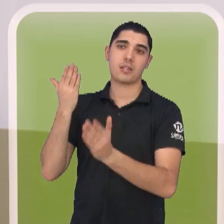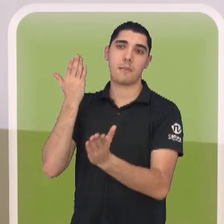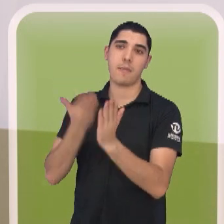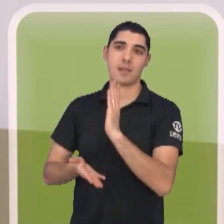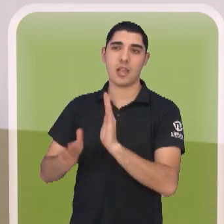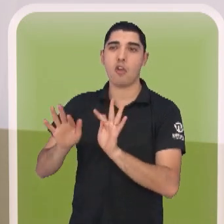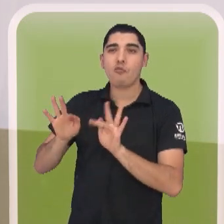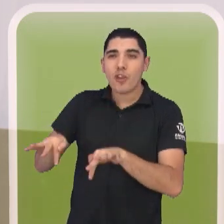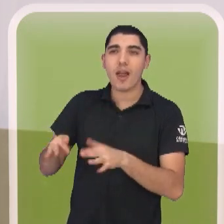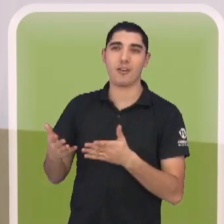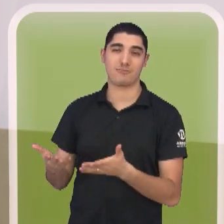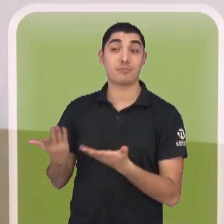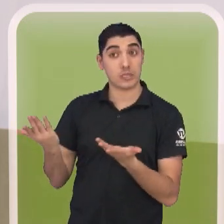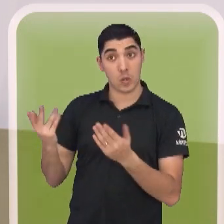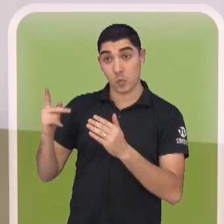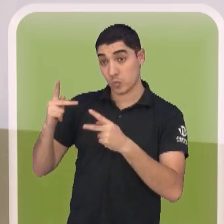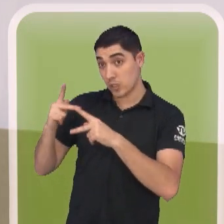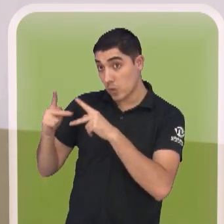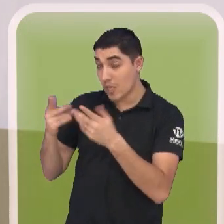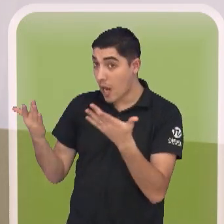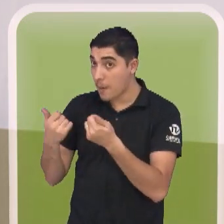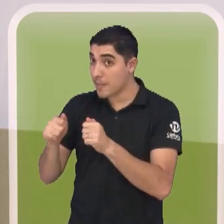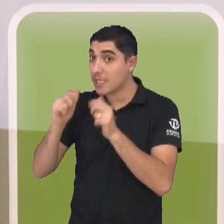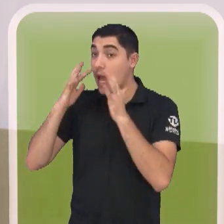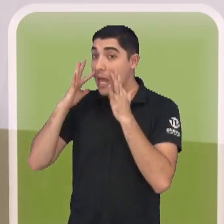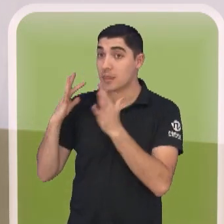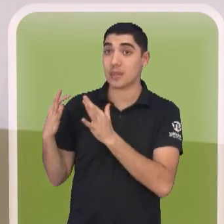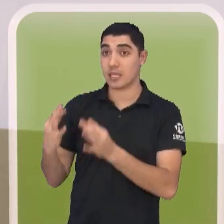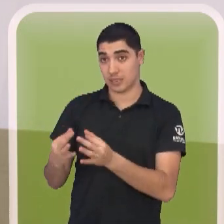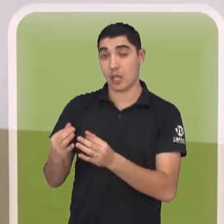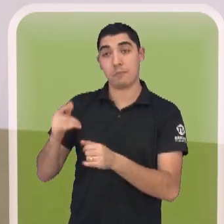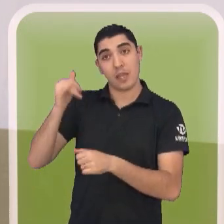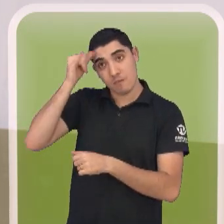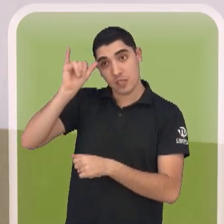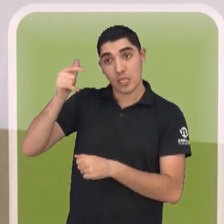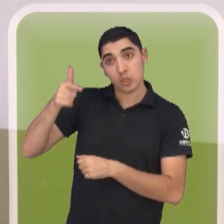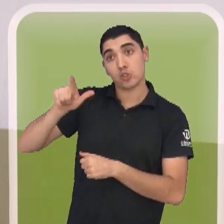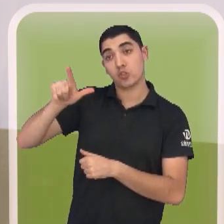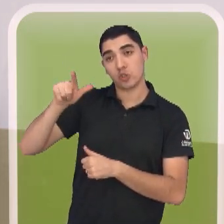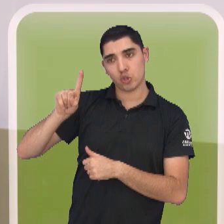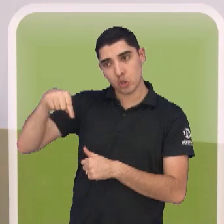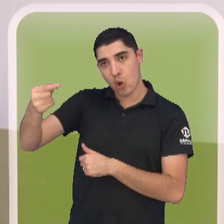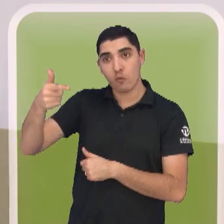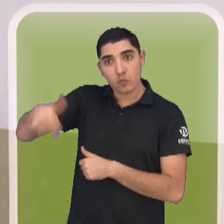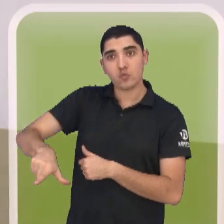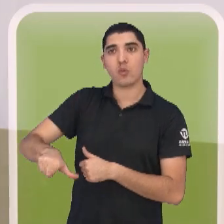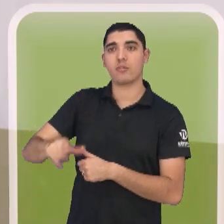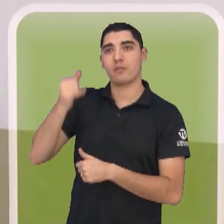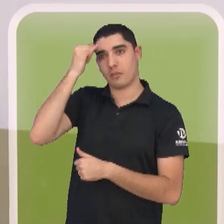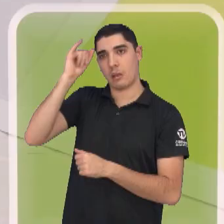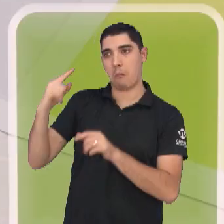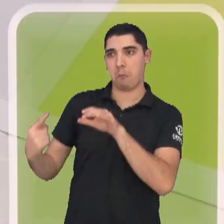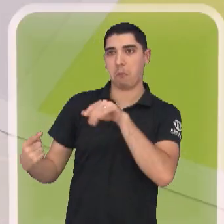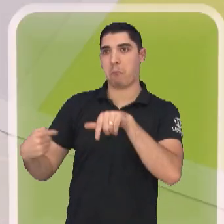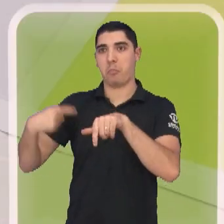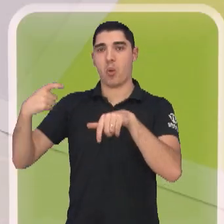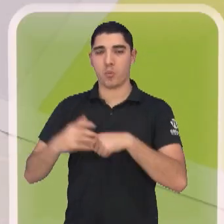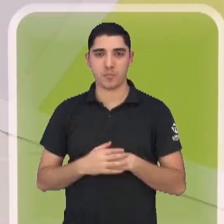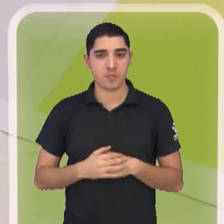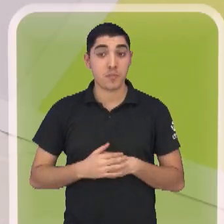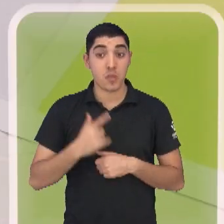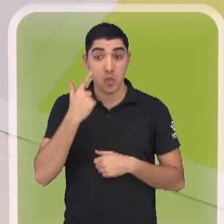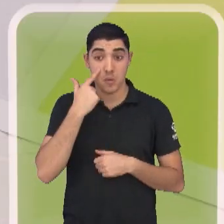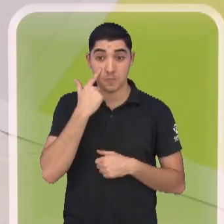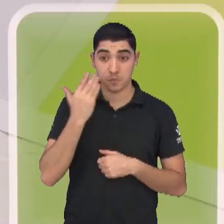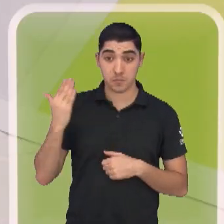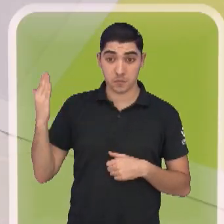no finalzinho então São José tem que ficar atento na segunda partida para não tomar esses gols aí no final que podem cursar o título Mateus deixa rolando os